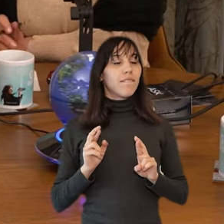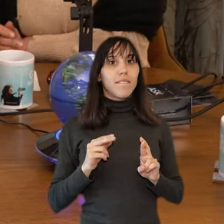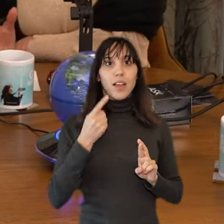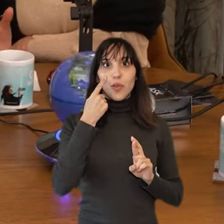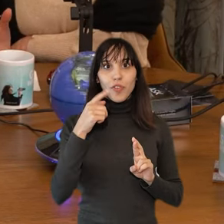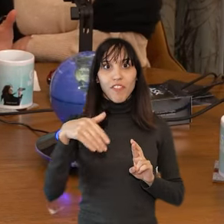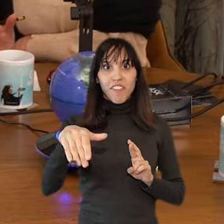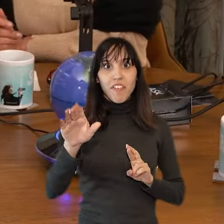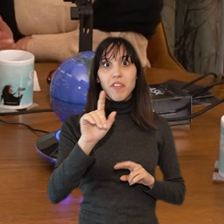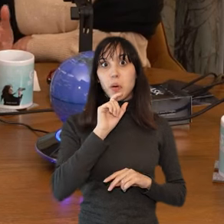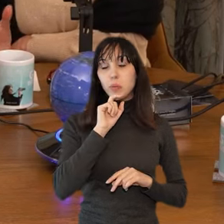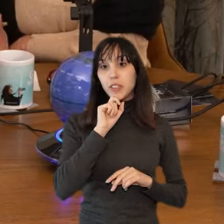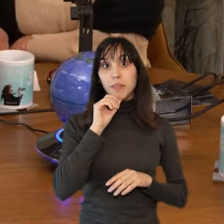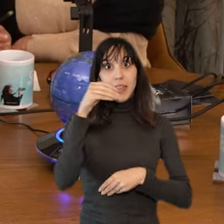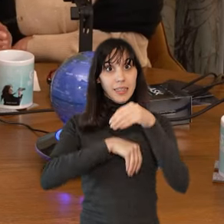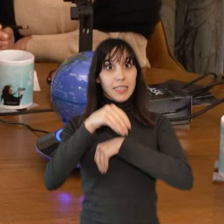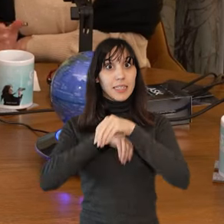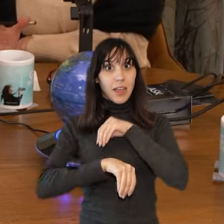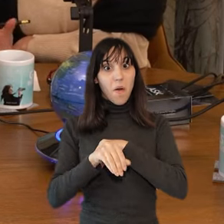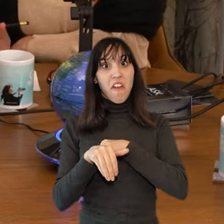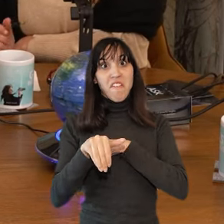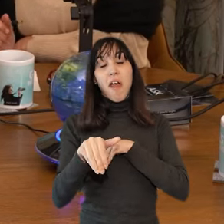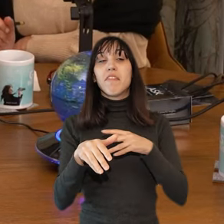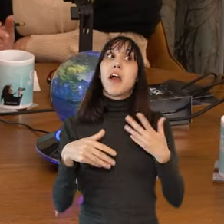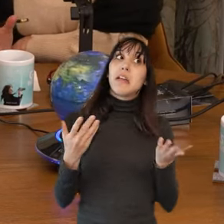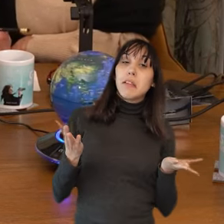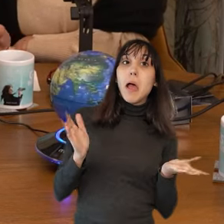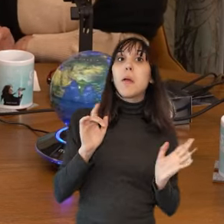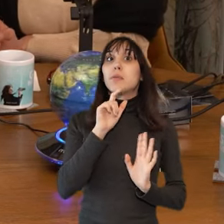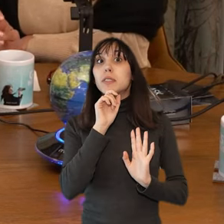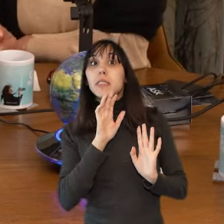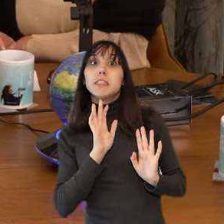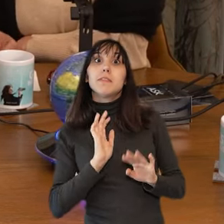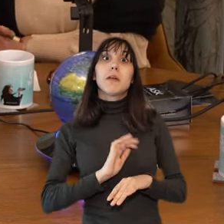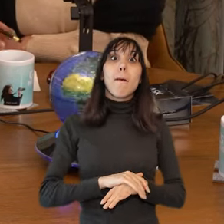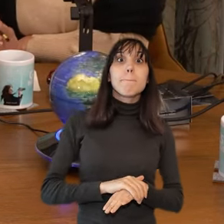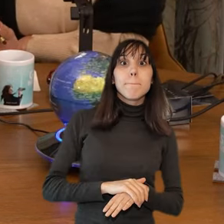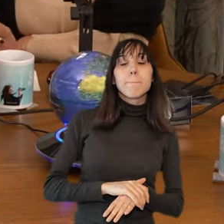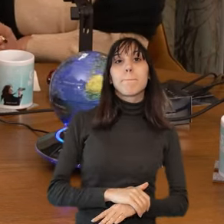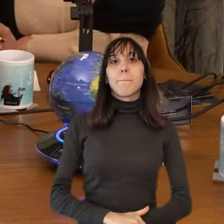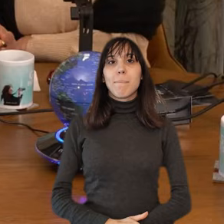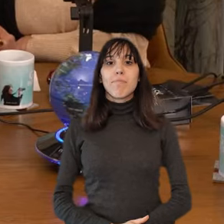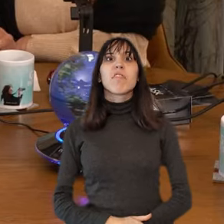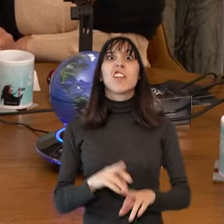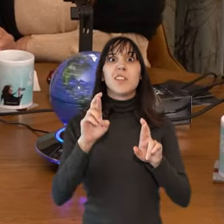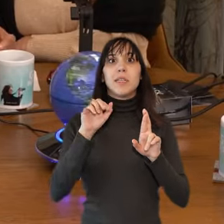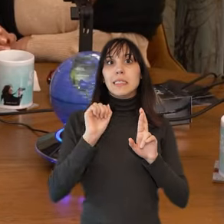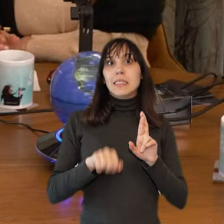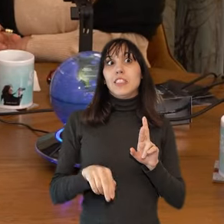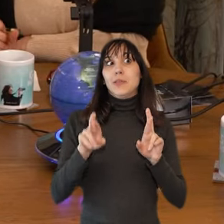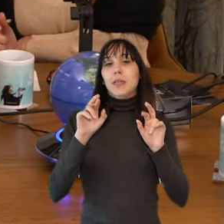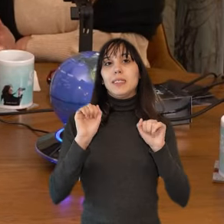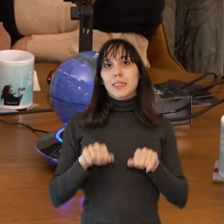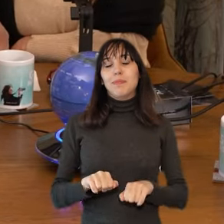vem aí não é porque estamos com eleições à porta e tal não é vamos positivo Esperamos que sim